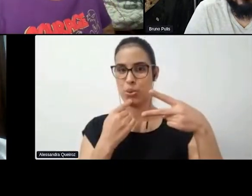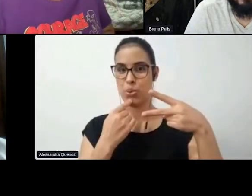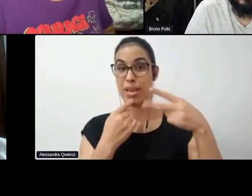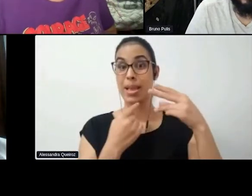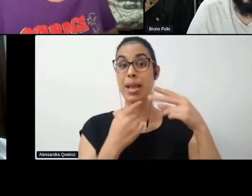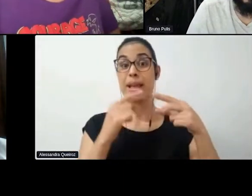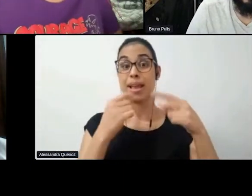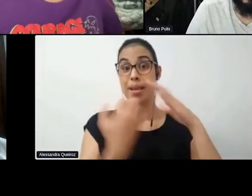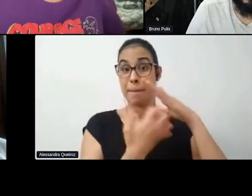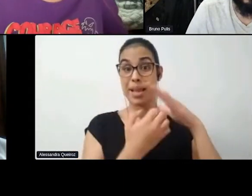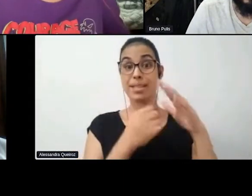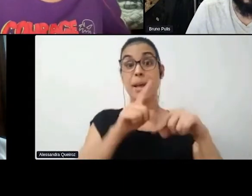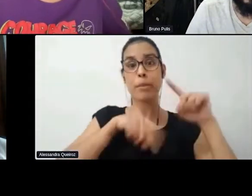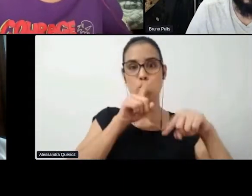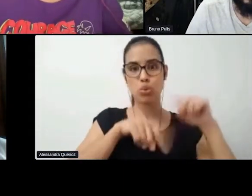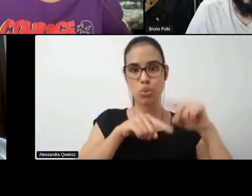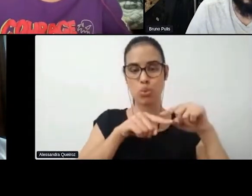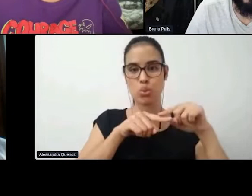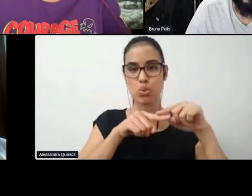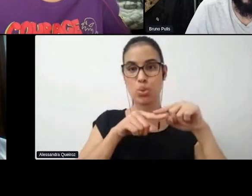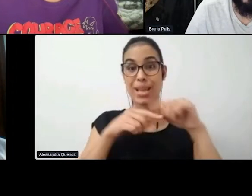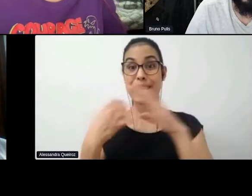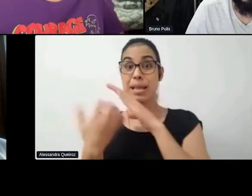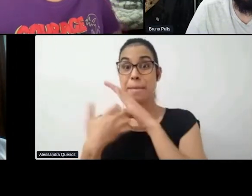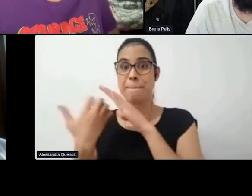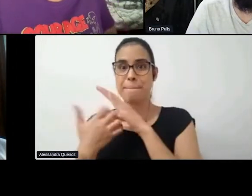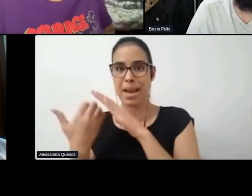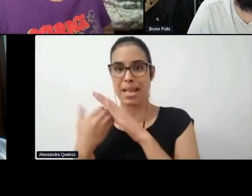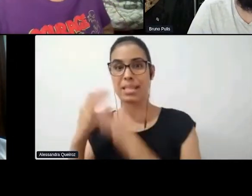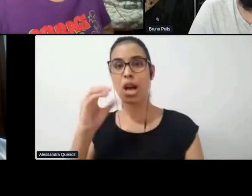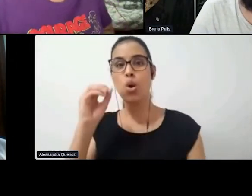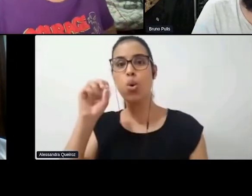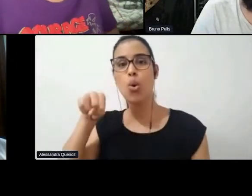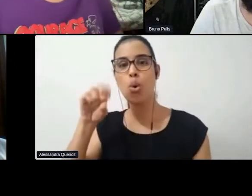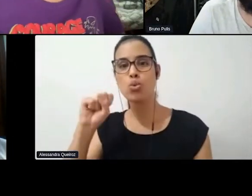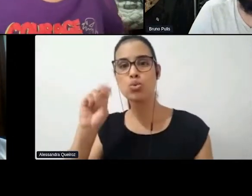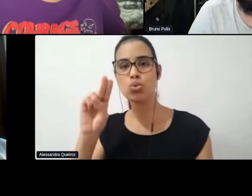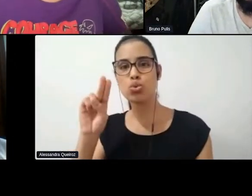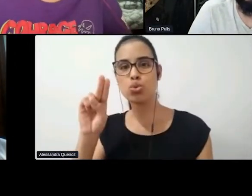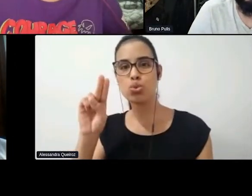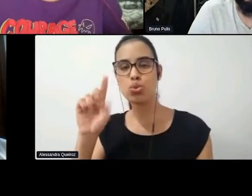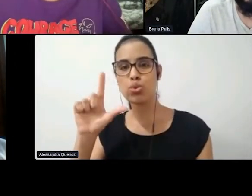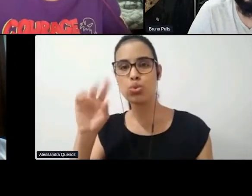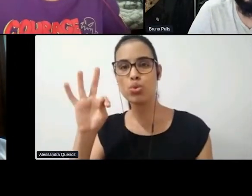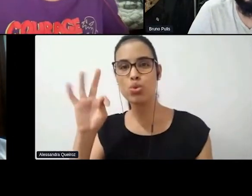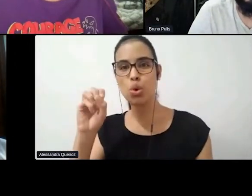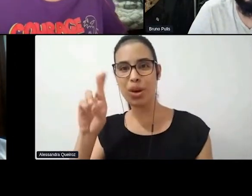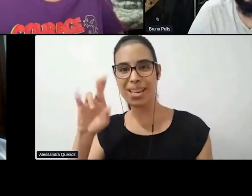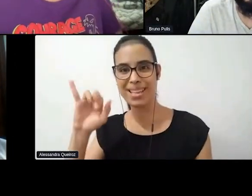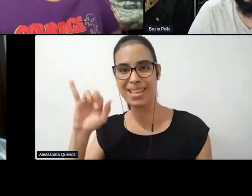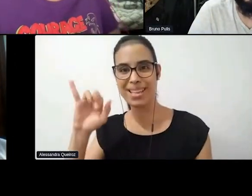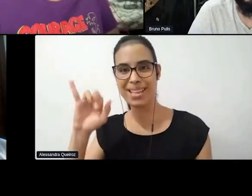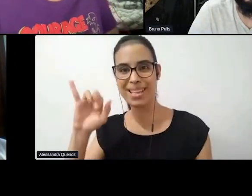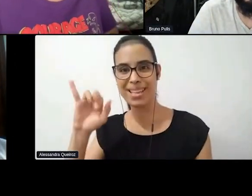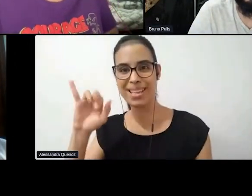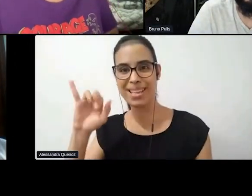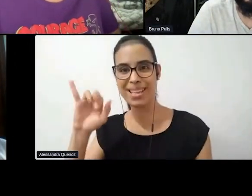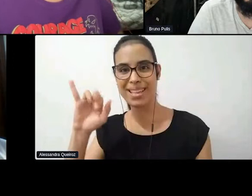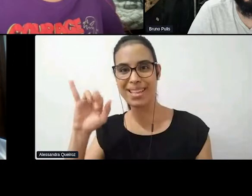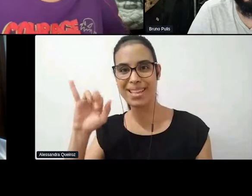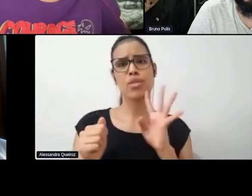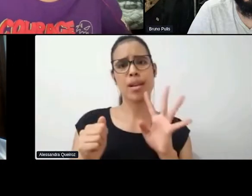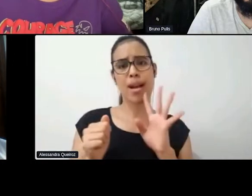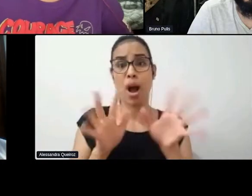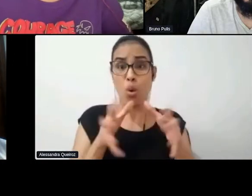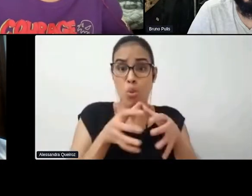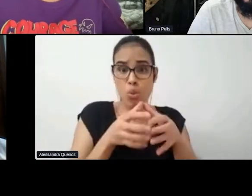Eu vou dar, acho que a visão mais de empresa-produto. Eu acho legal a ideia de grupos de estudos, mas eu trago